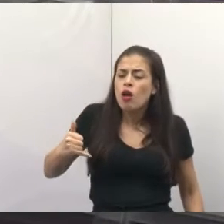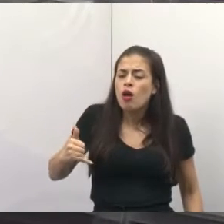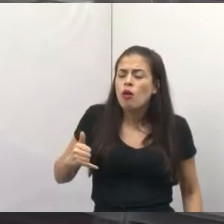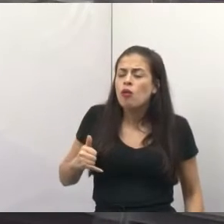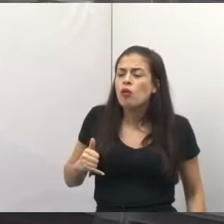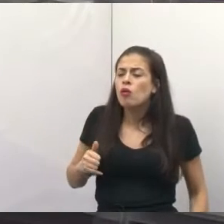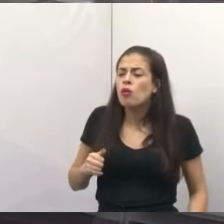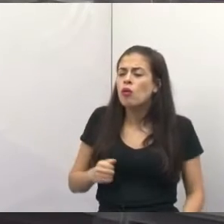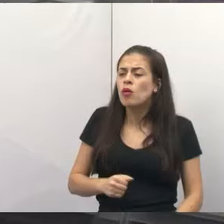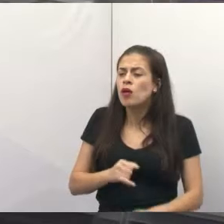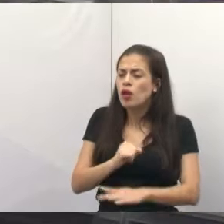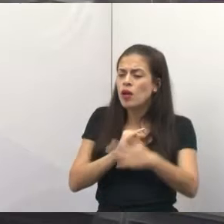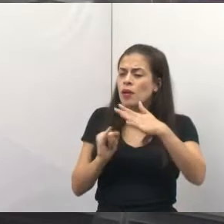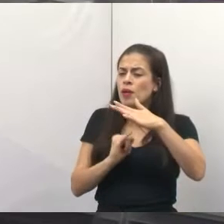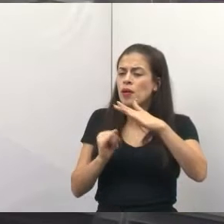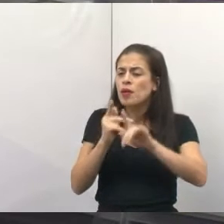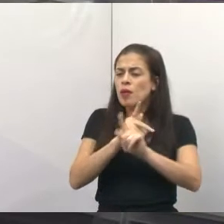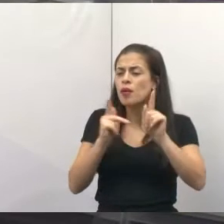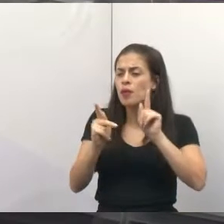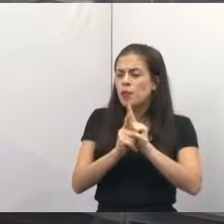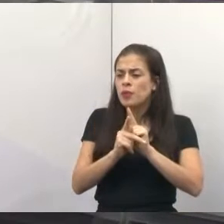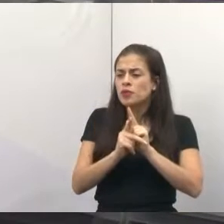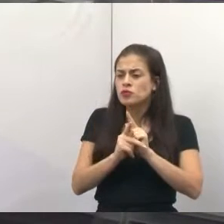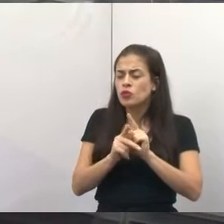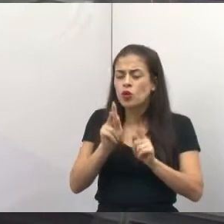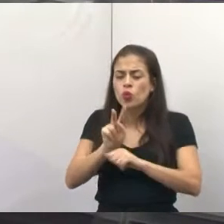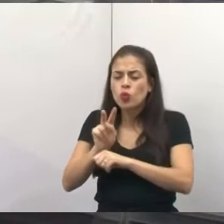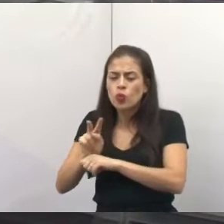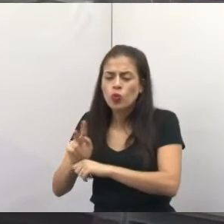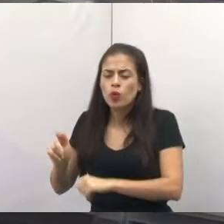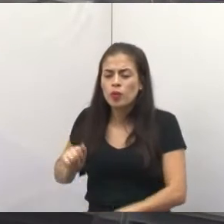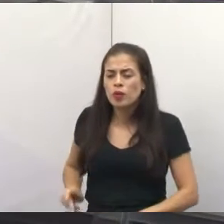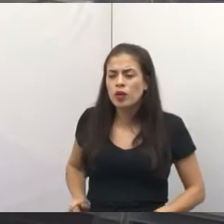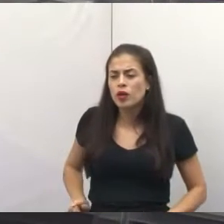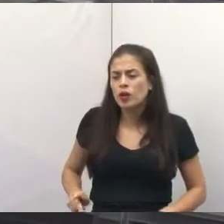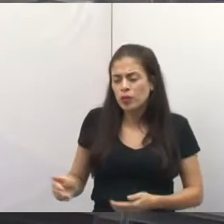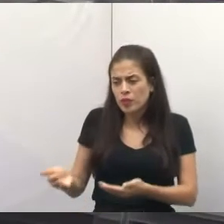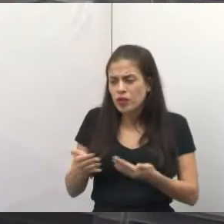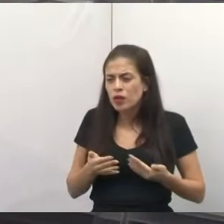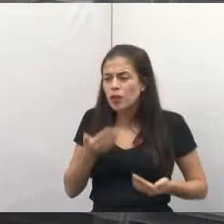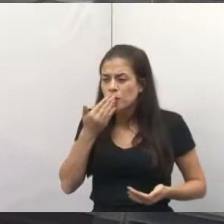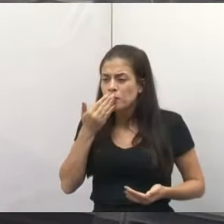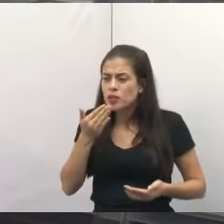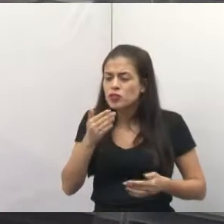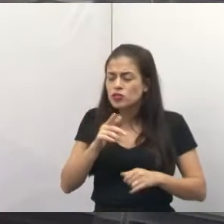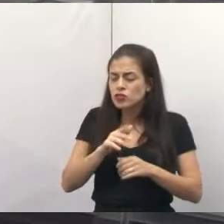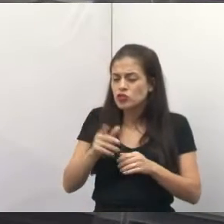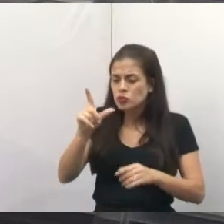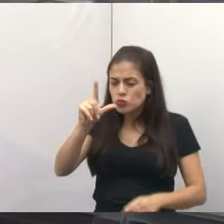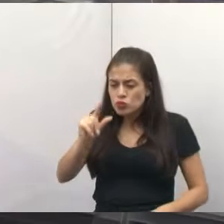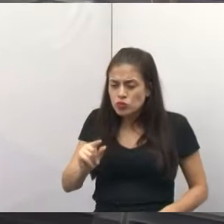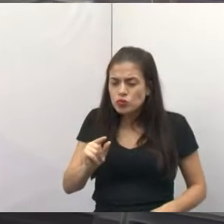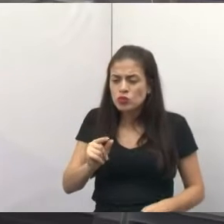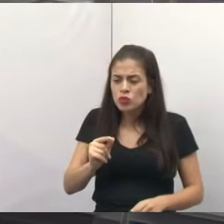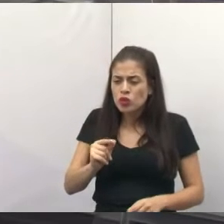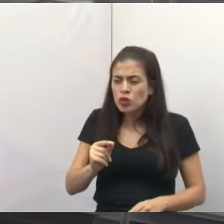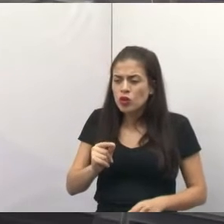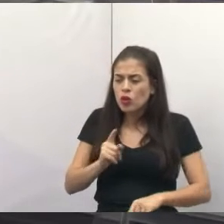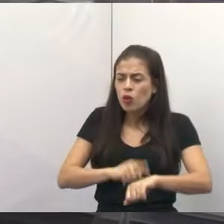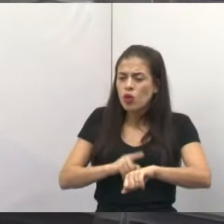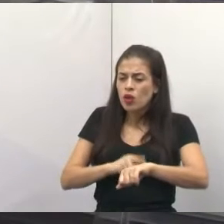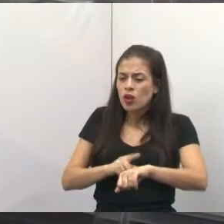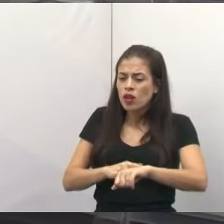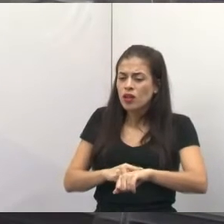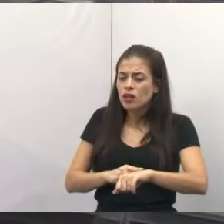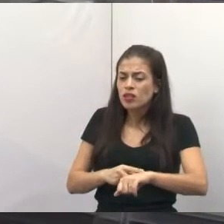na Previdência cuidando de aposentadorias e pensões, até pedi uma redução da minha carga horária, não é possível, porque não tem concurso aberto, não tem